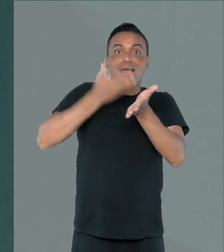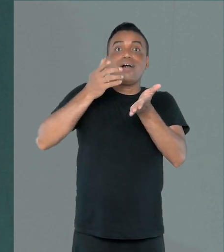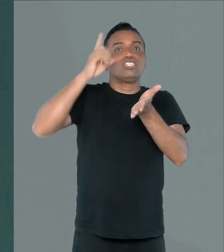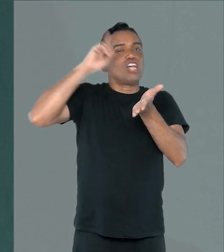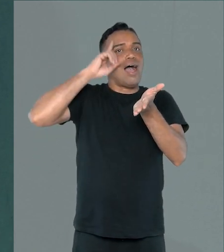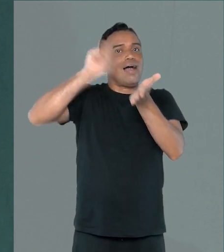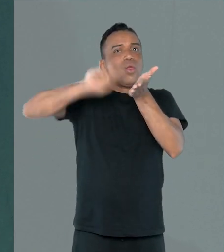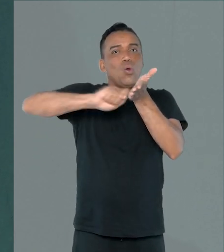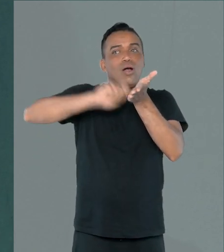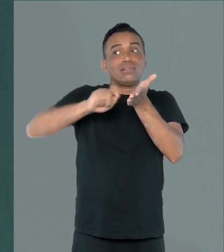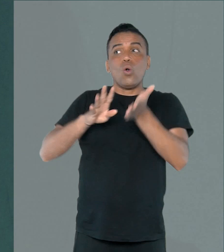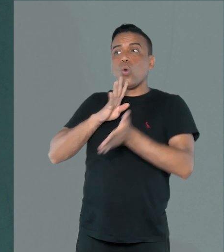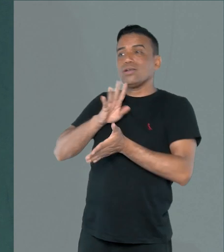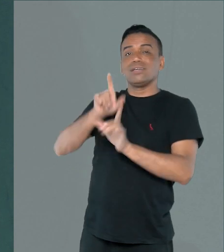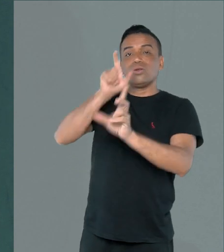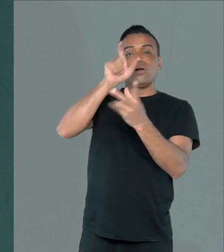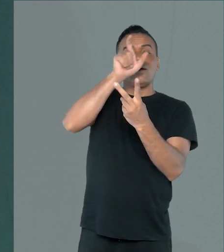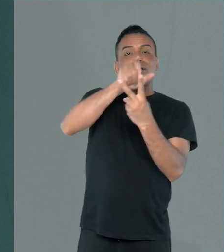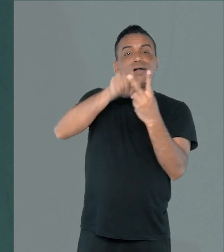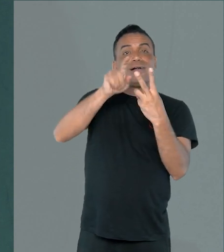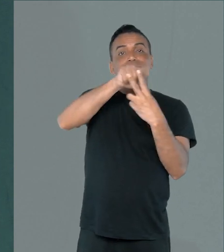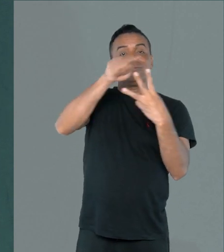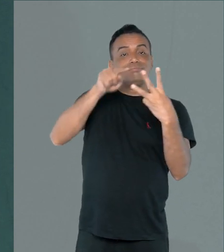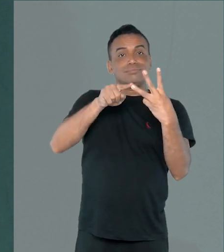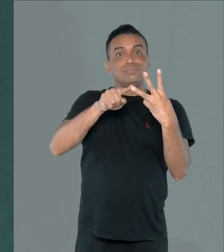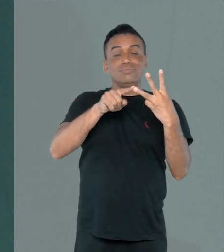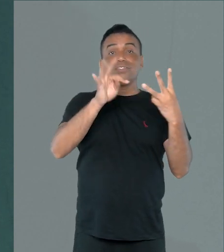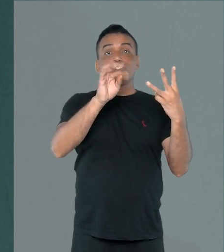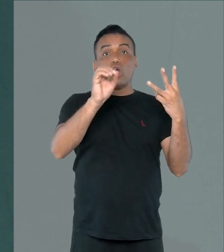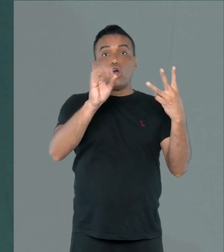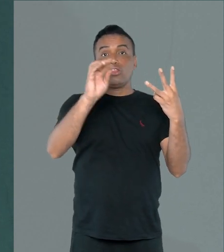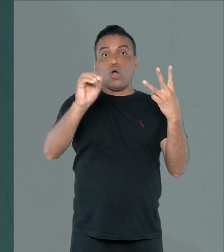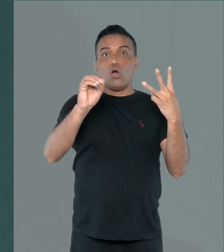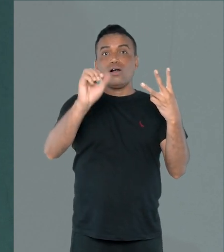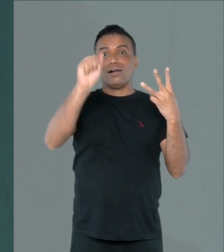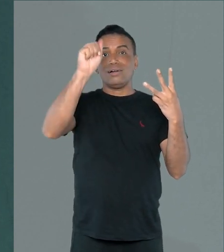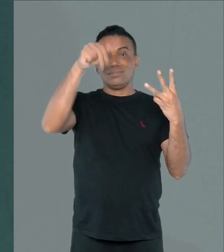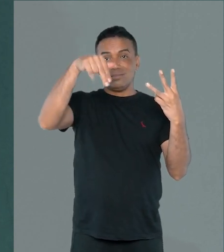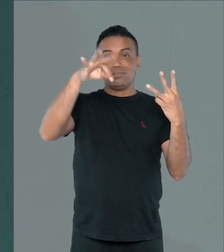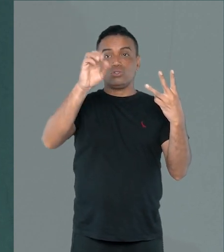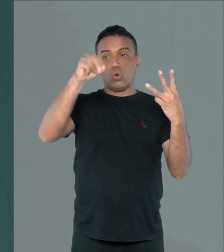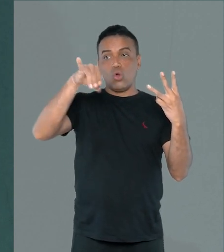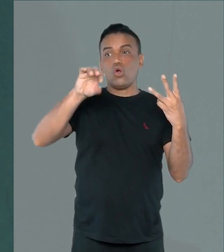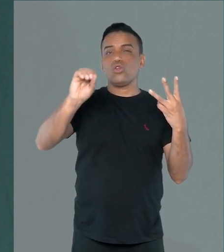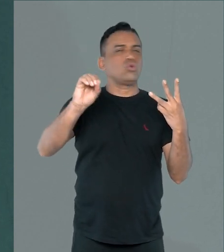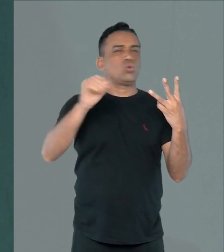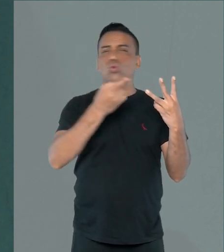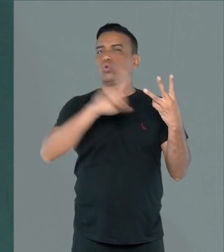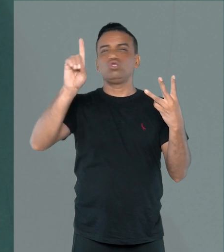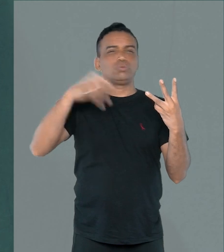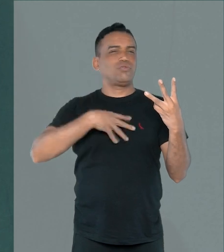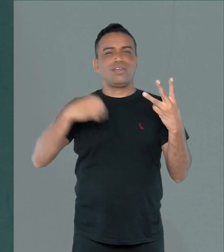conhecendo a personalidade de cada um dos filhos. E o Totó, o Antônio, que era a paixão da Princesa Isabel, o filho, o último e